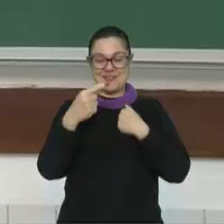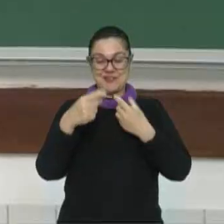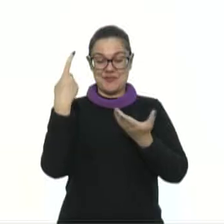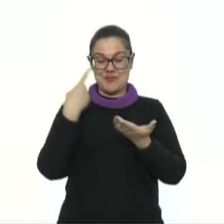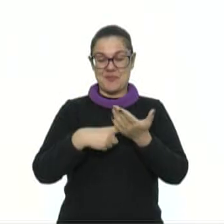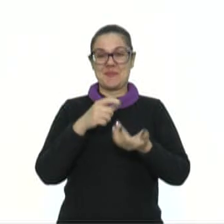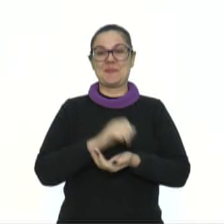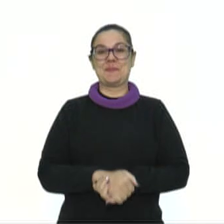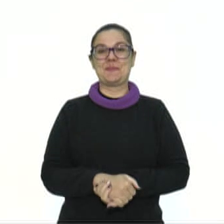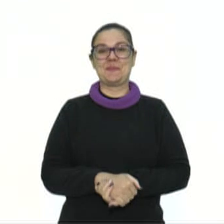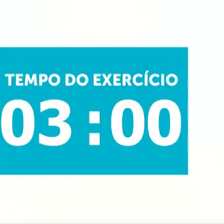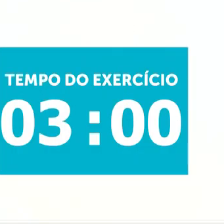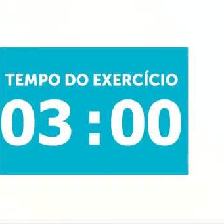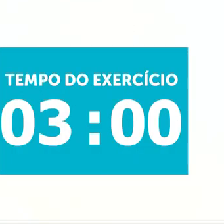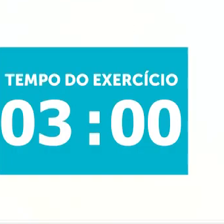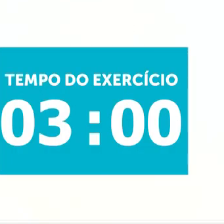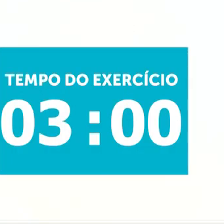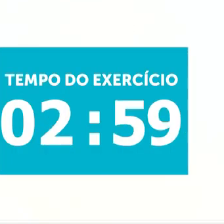conferir.